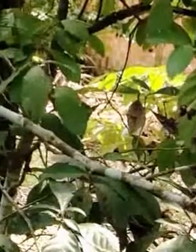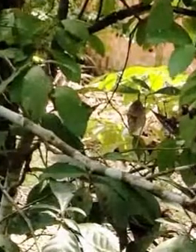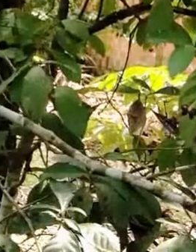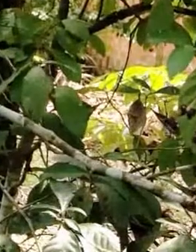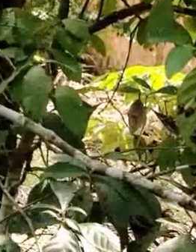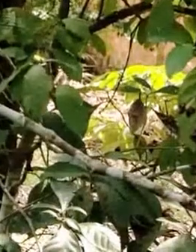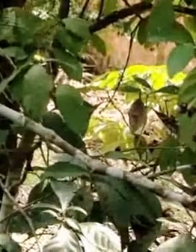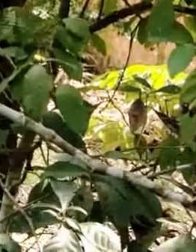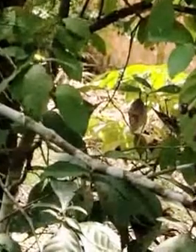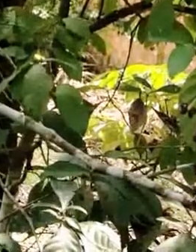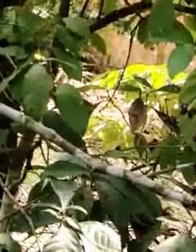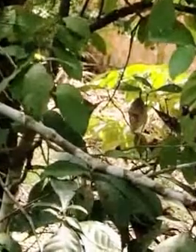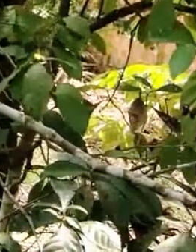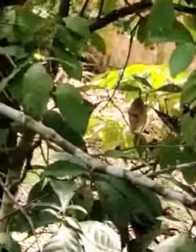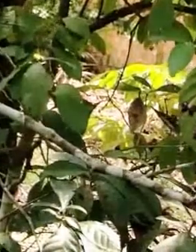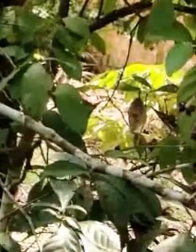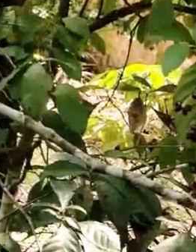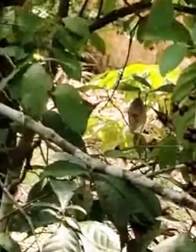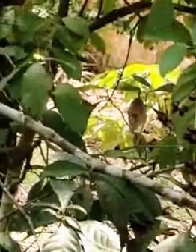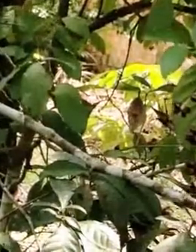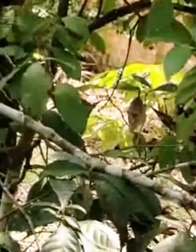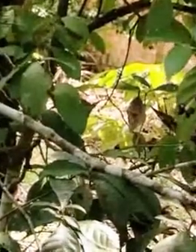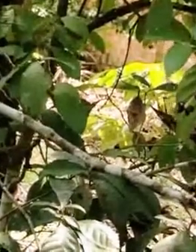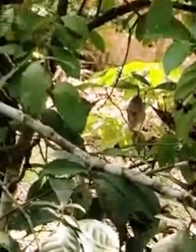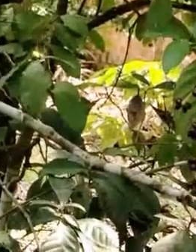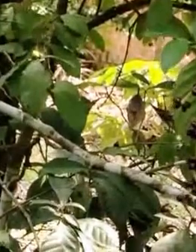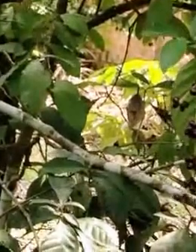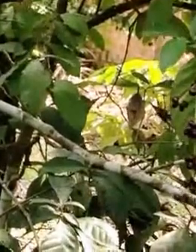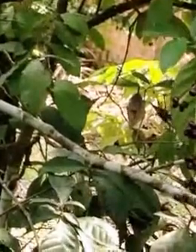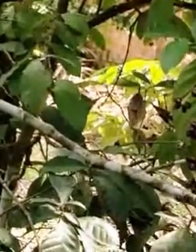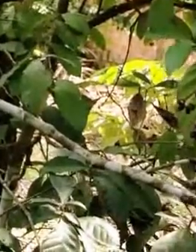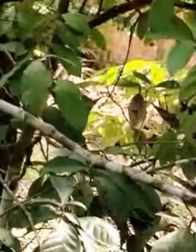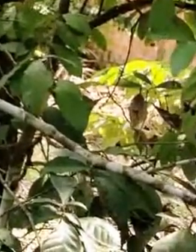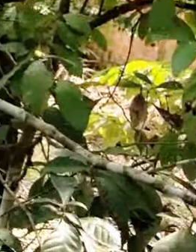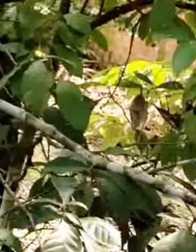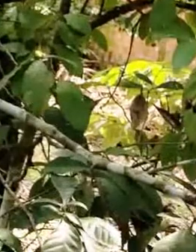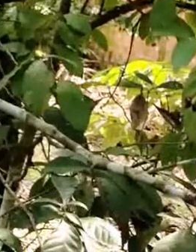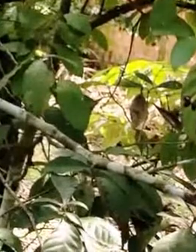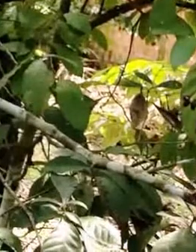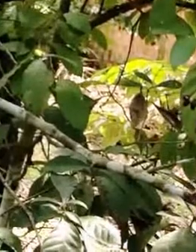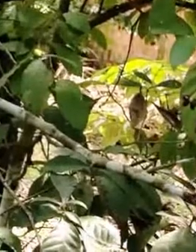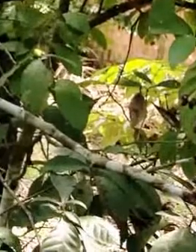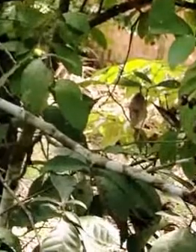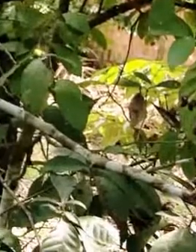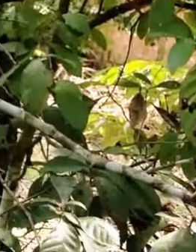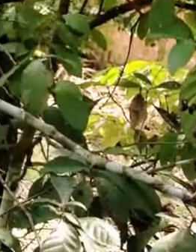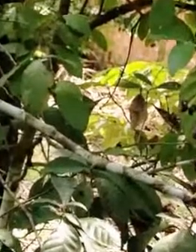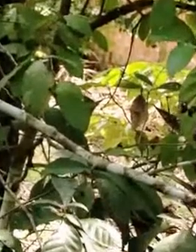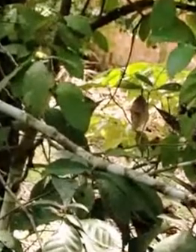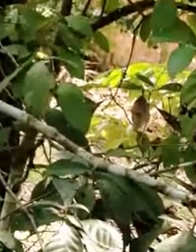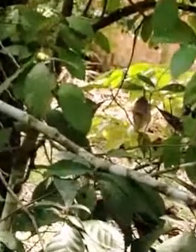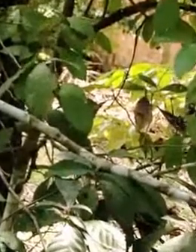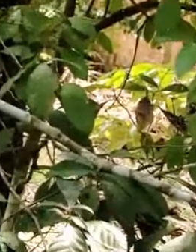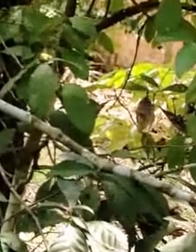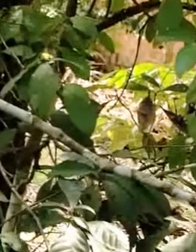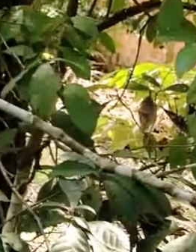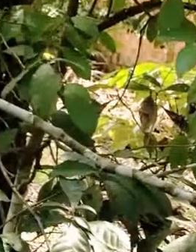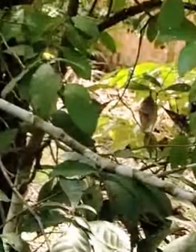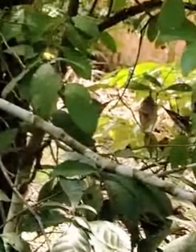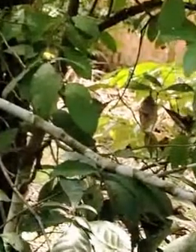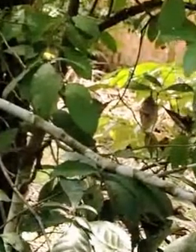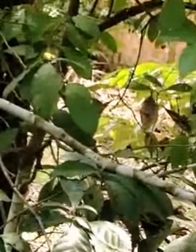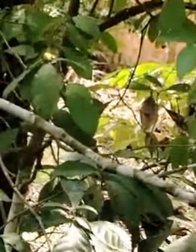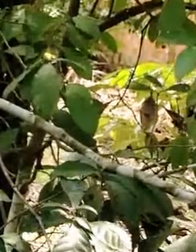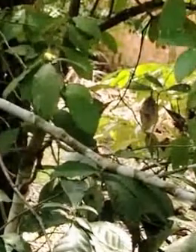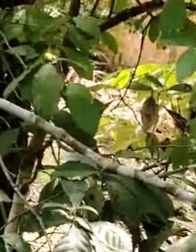doutrina e ensinar os meus irmãos. Eu